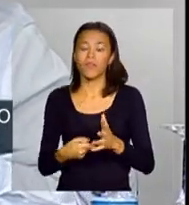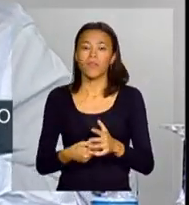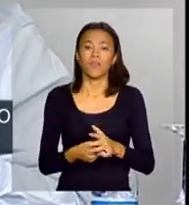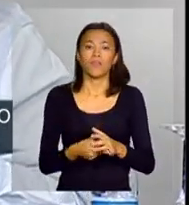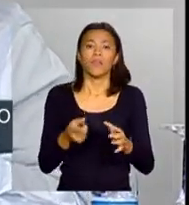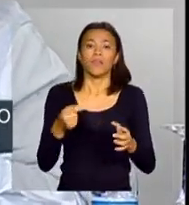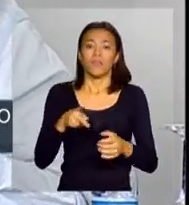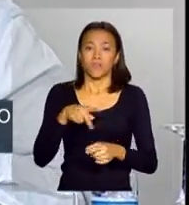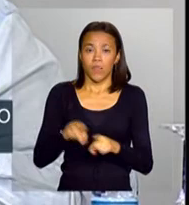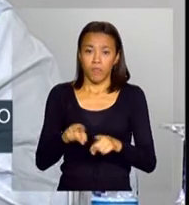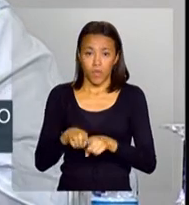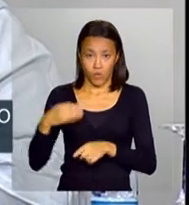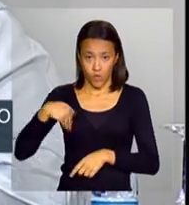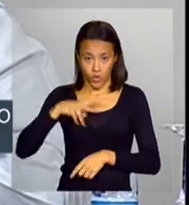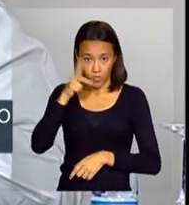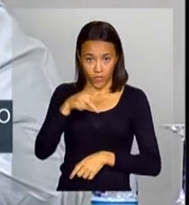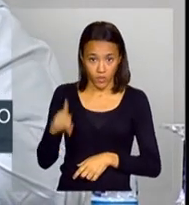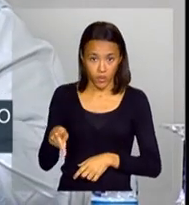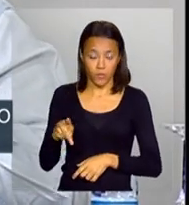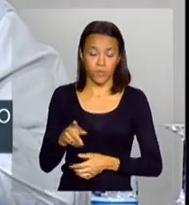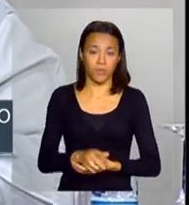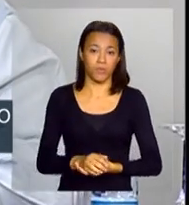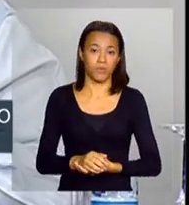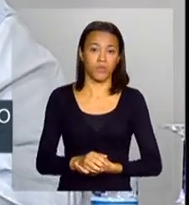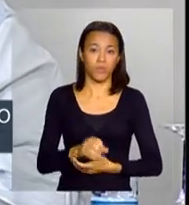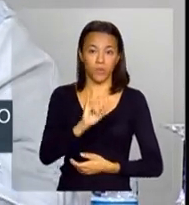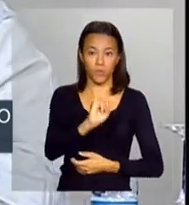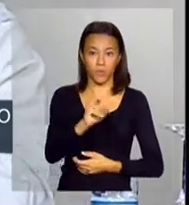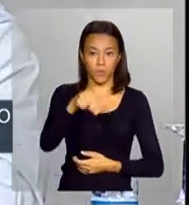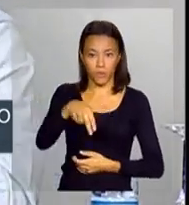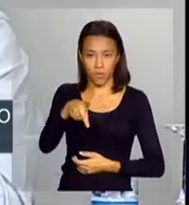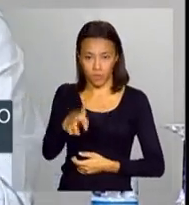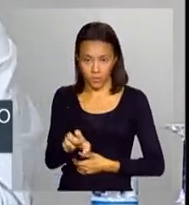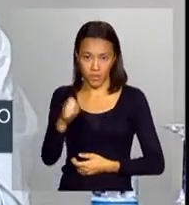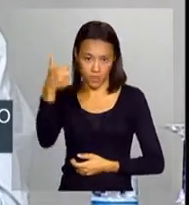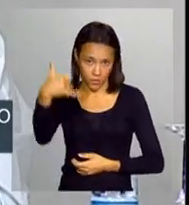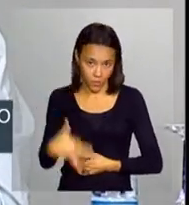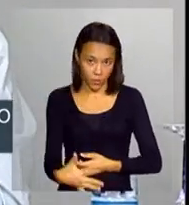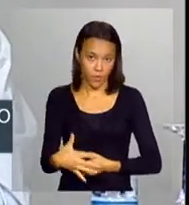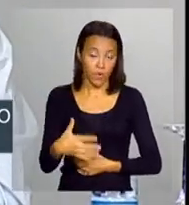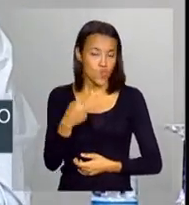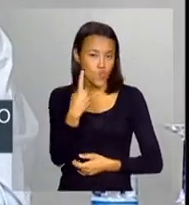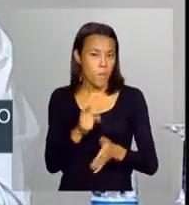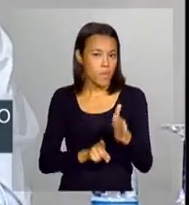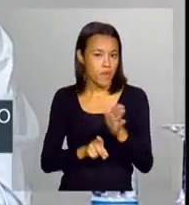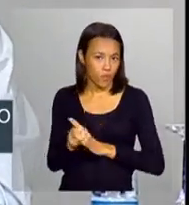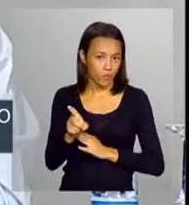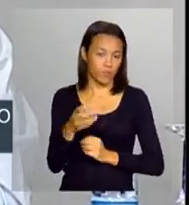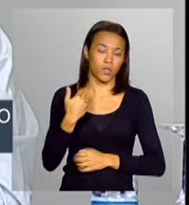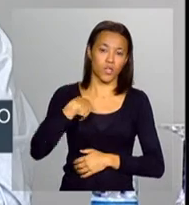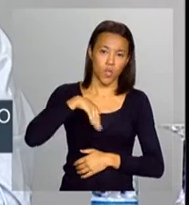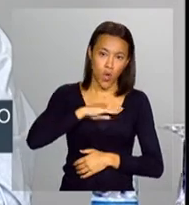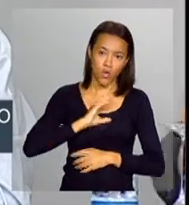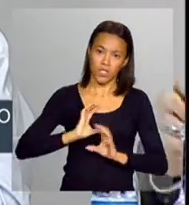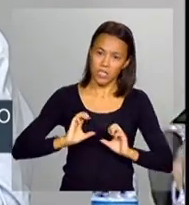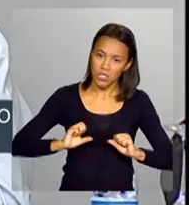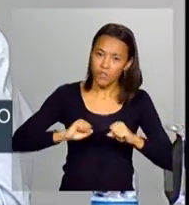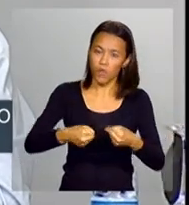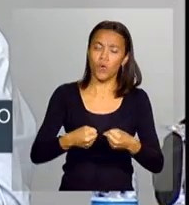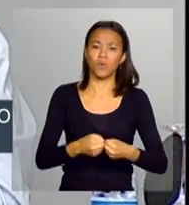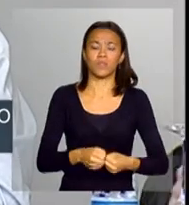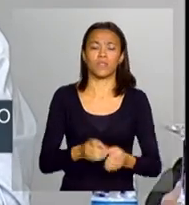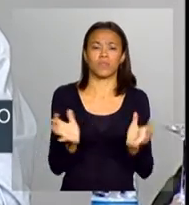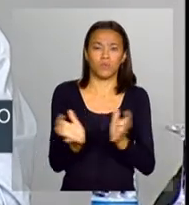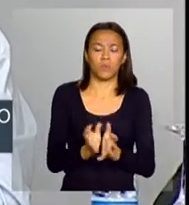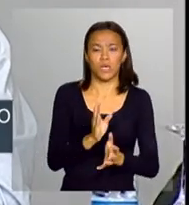do nosso professor do INPE, e um questionamento. Quer dizer, nós estamos no esforço IBAMA, INPE,